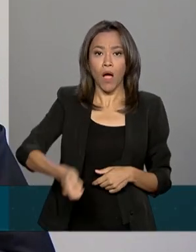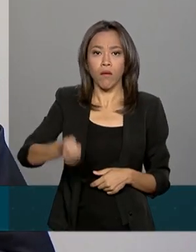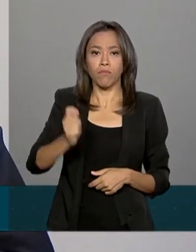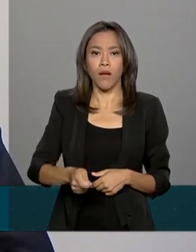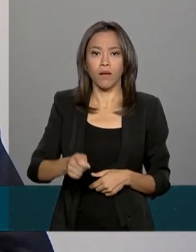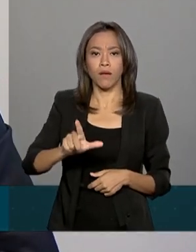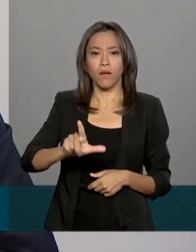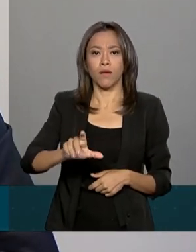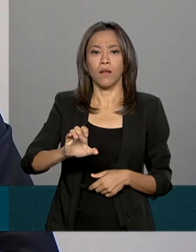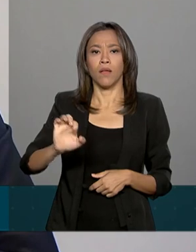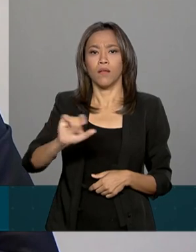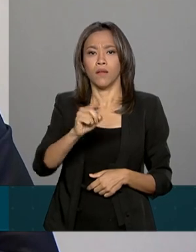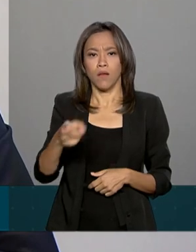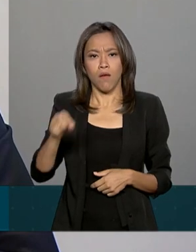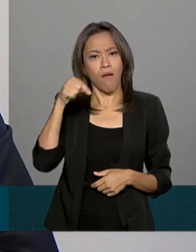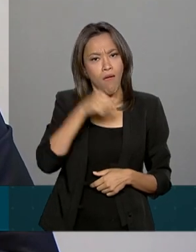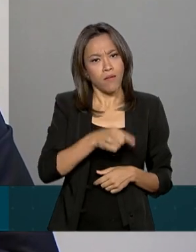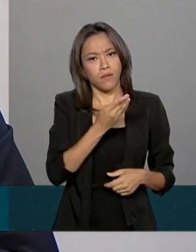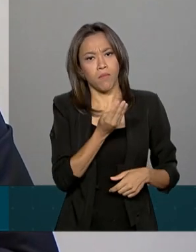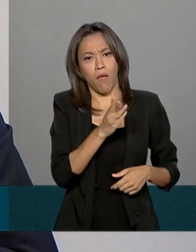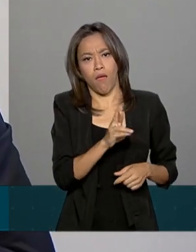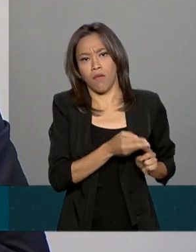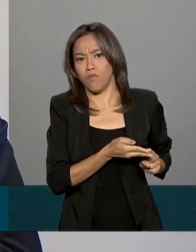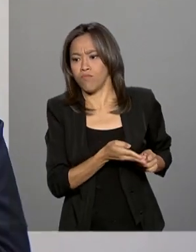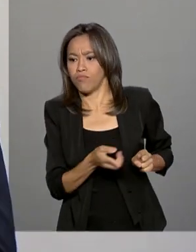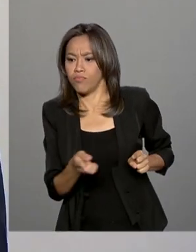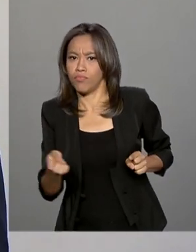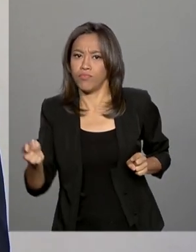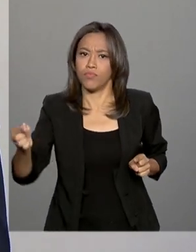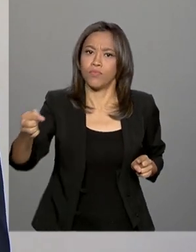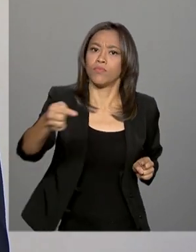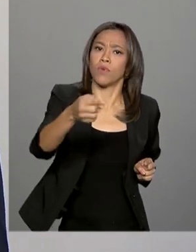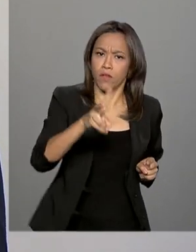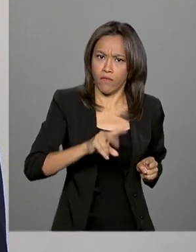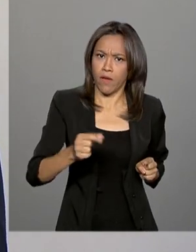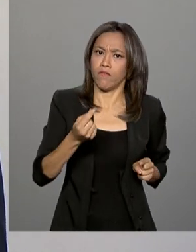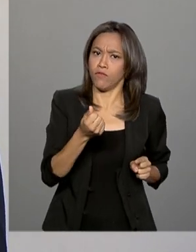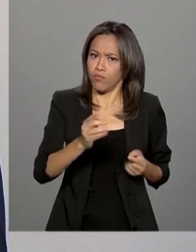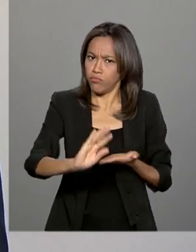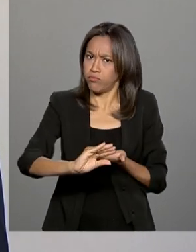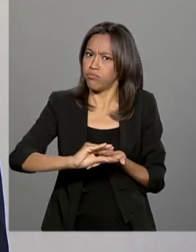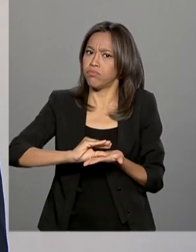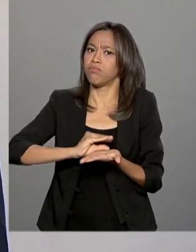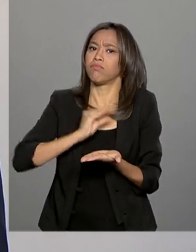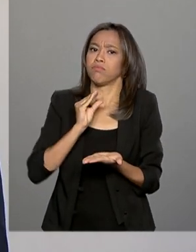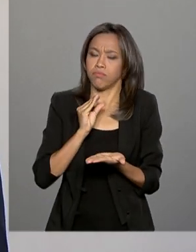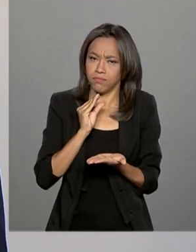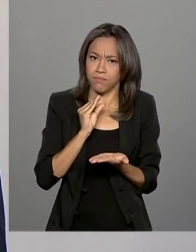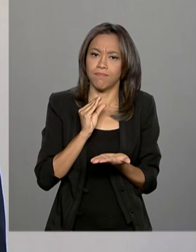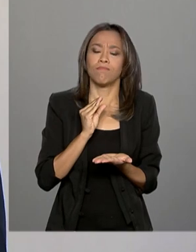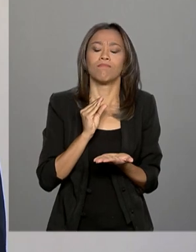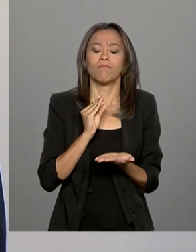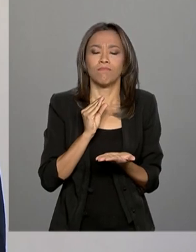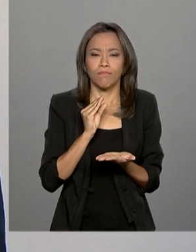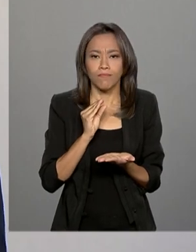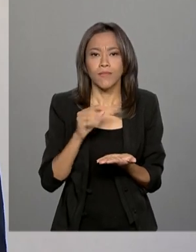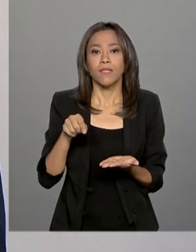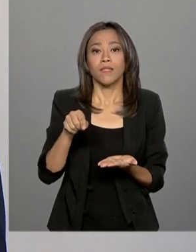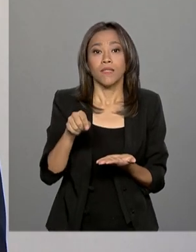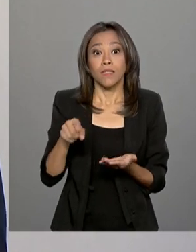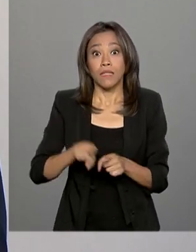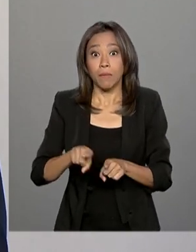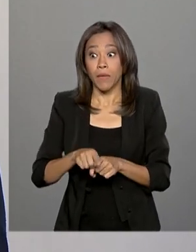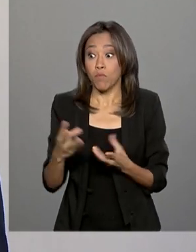vem é o da Nova Dutra, pela quantidade de investimentos que virão, né, pelo CAPEX, pela intensa